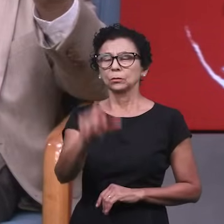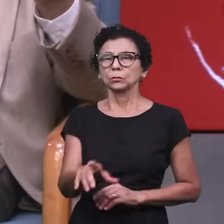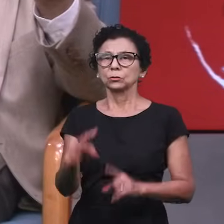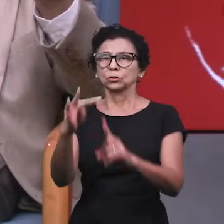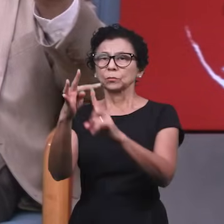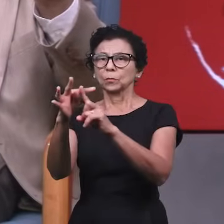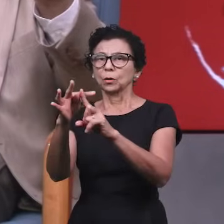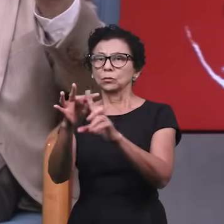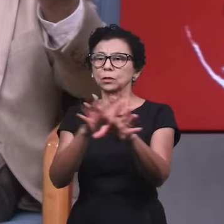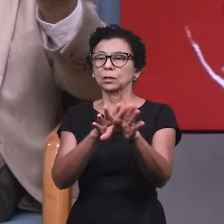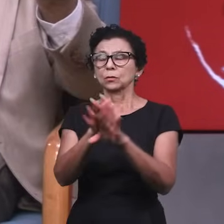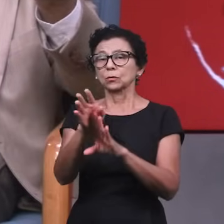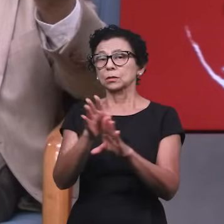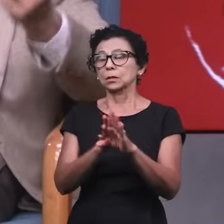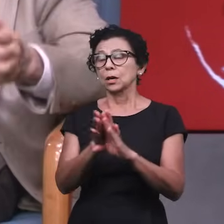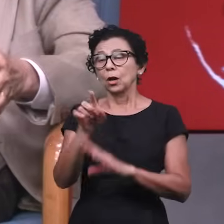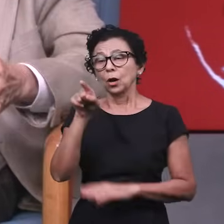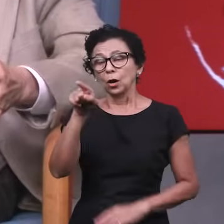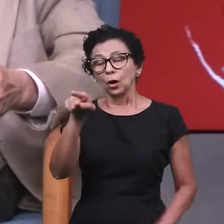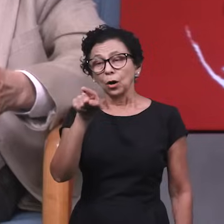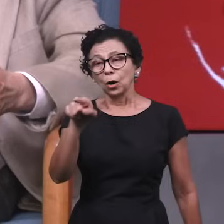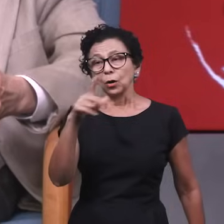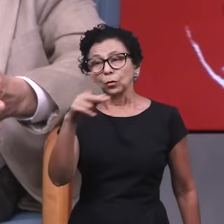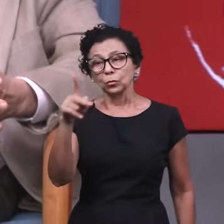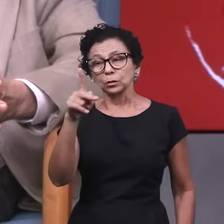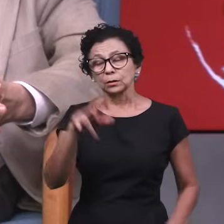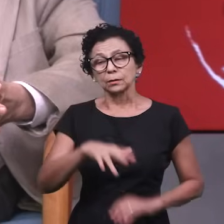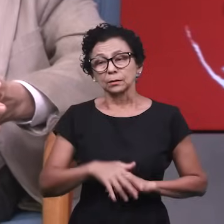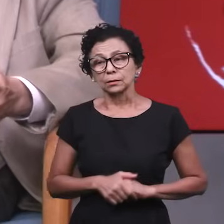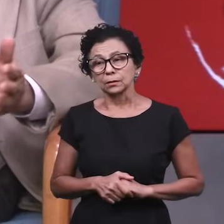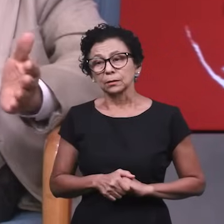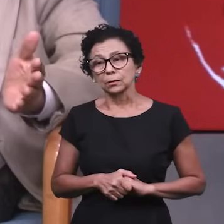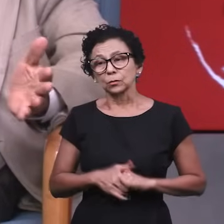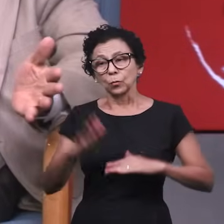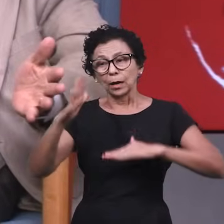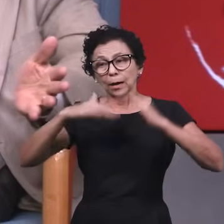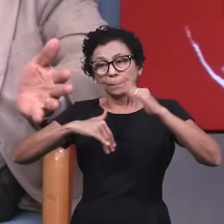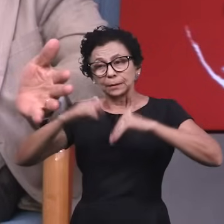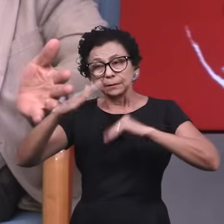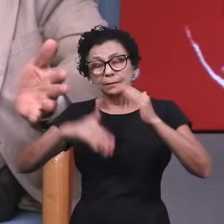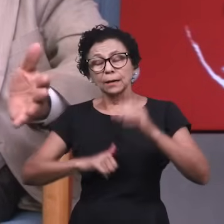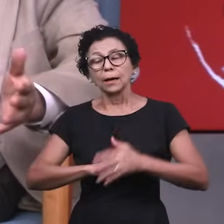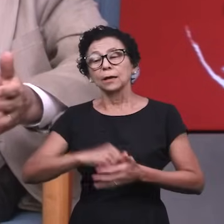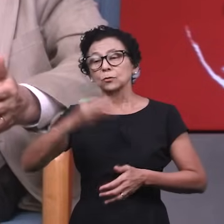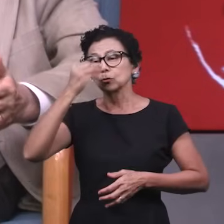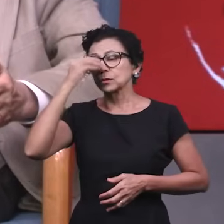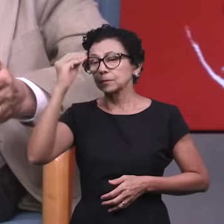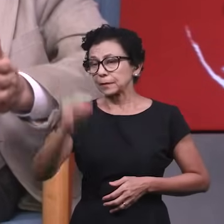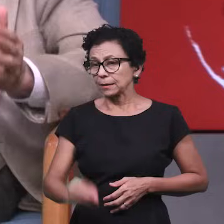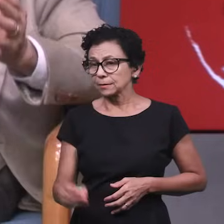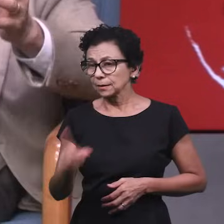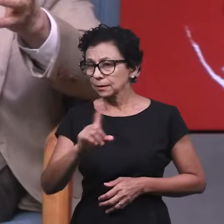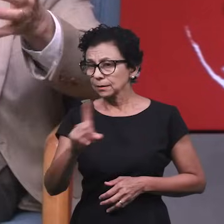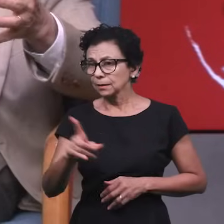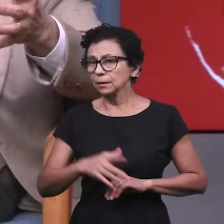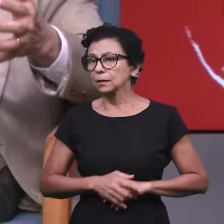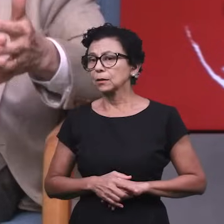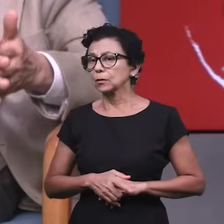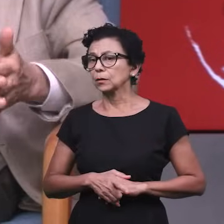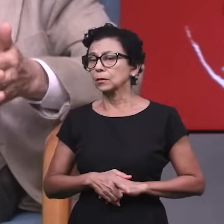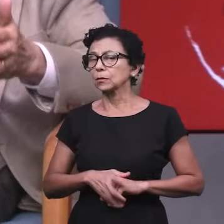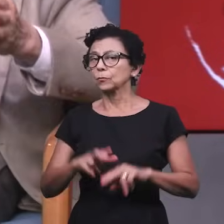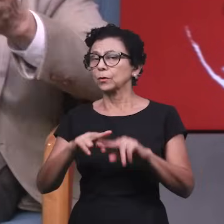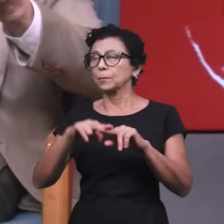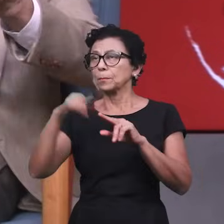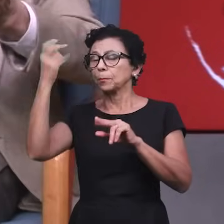dom que há em ti, o qual te foi dado por profecia. Quer dizer, ou seja, houve